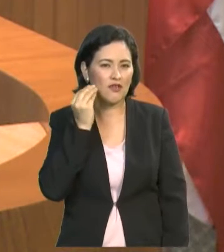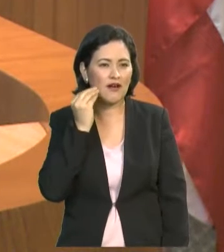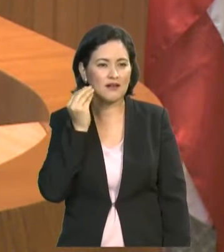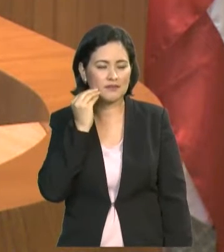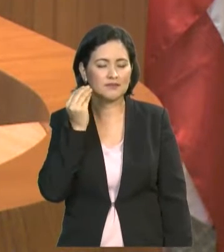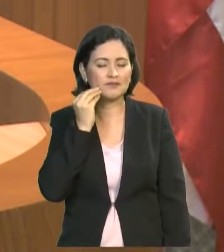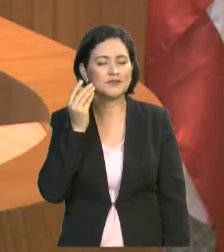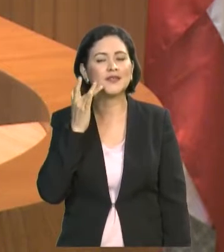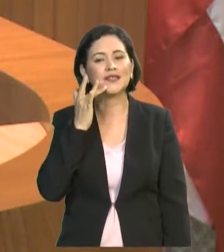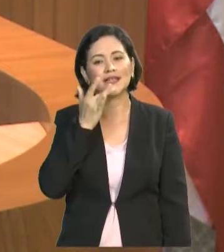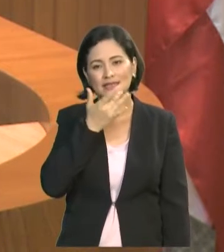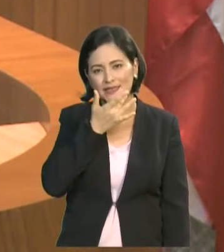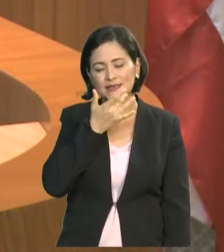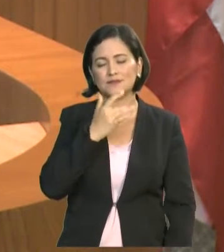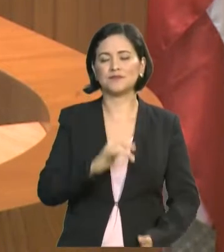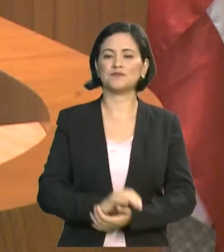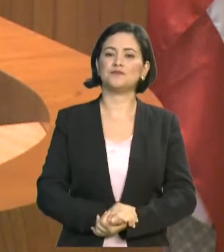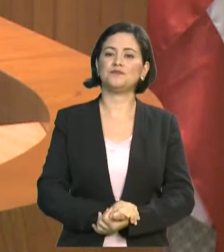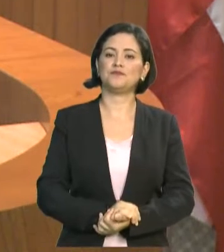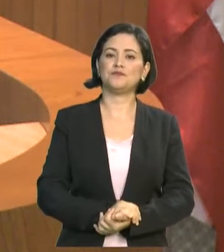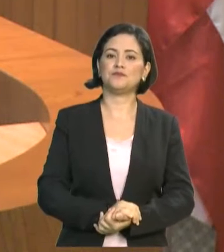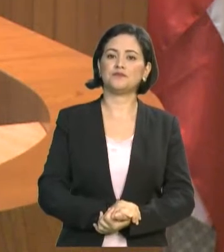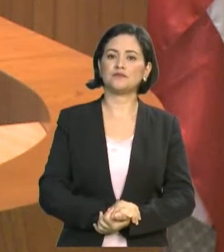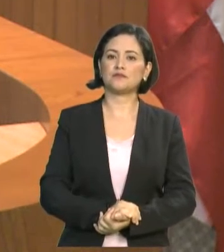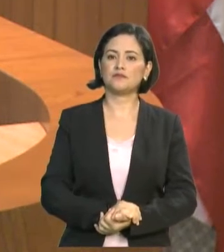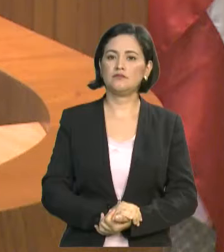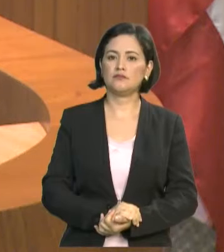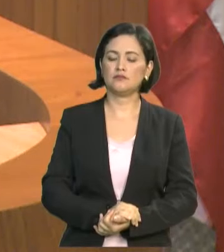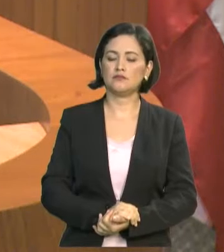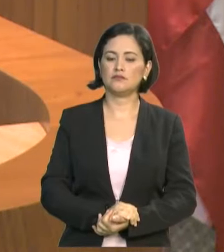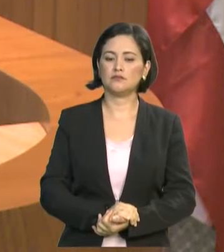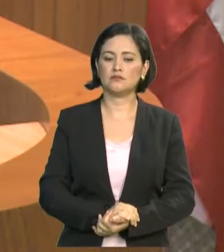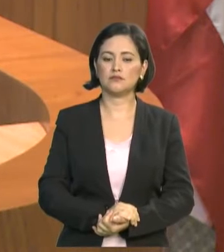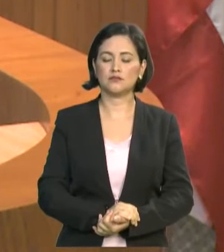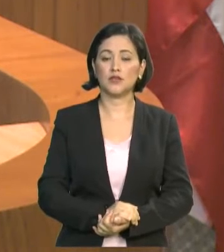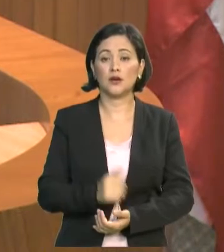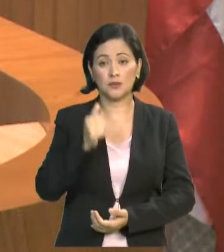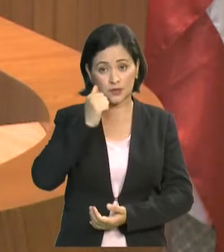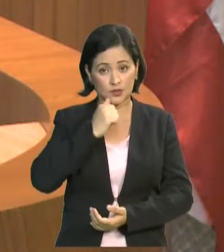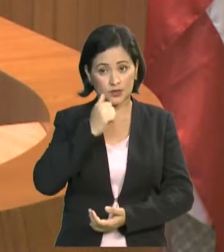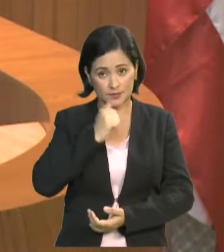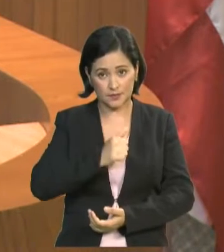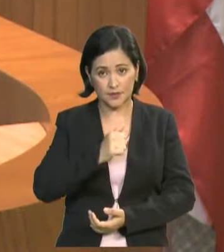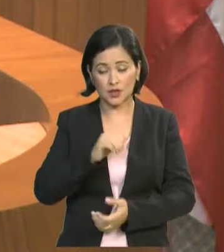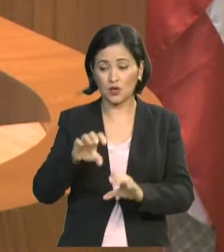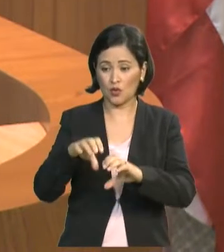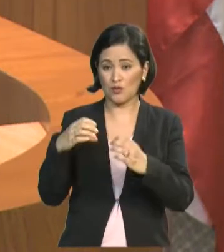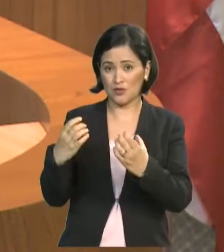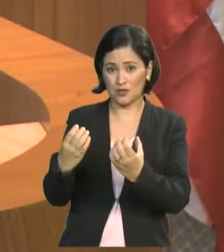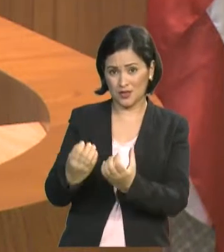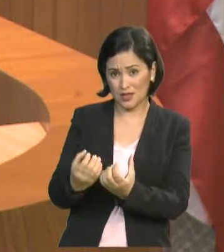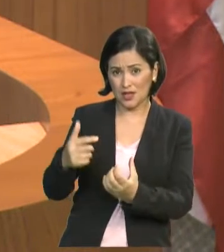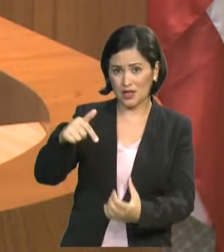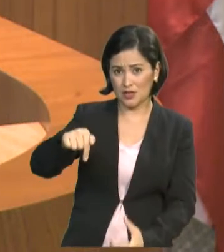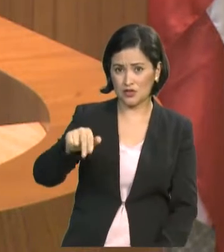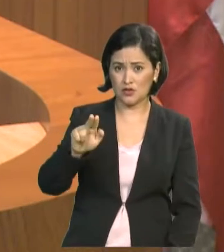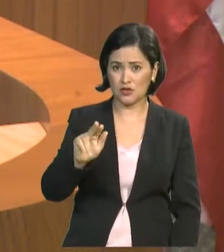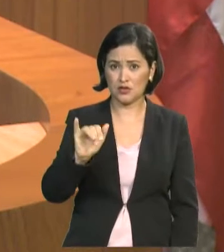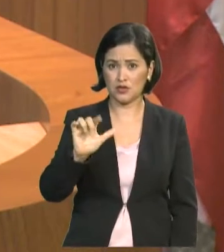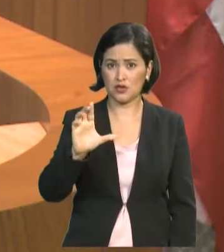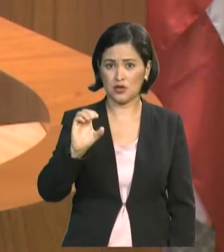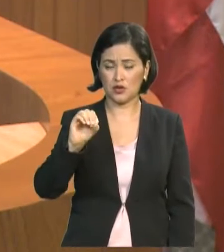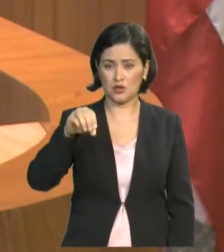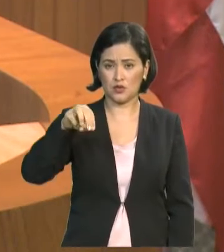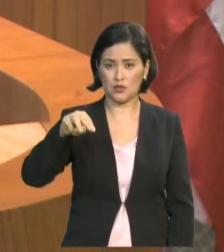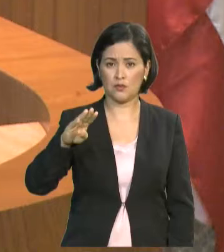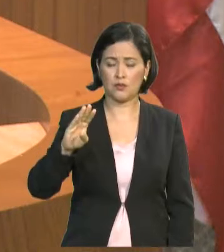mulheres que, em comunidades quilombolas, professora Socorro, estão desafiando todo esse momento que nós